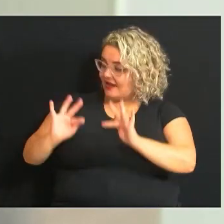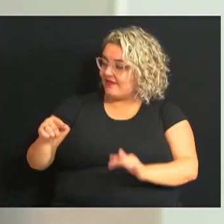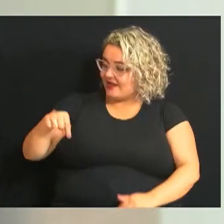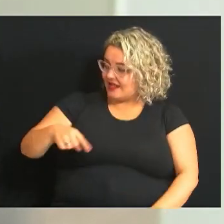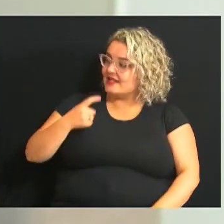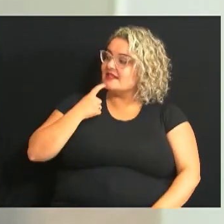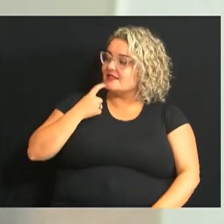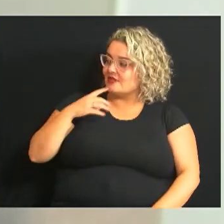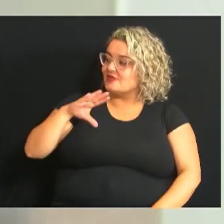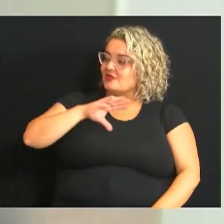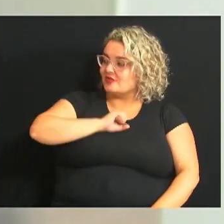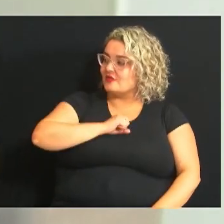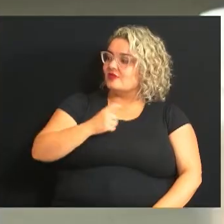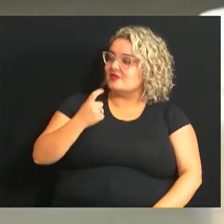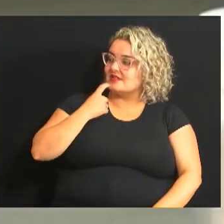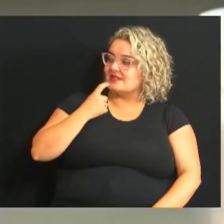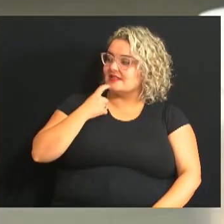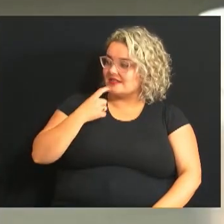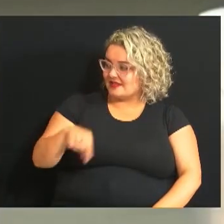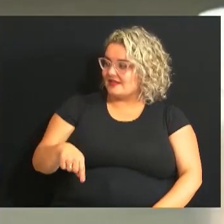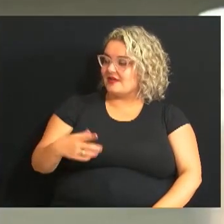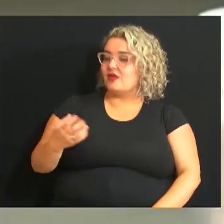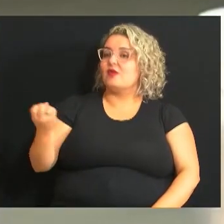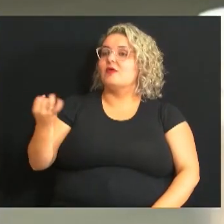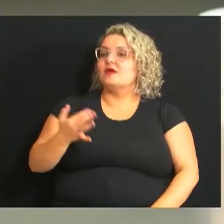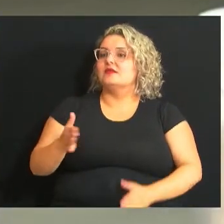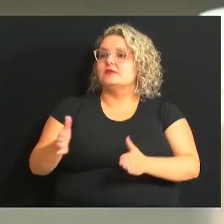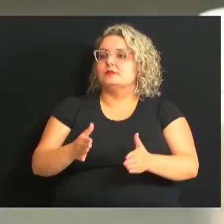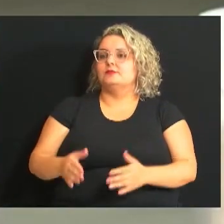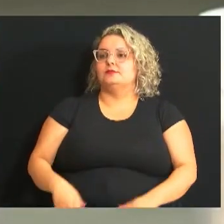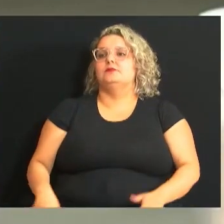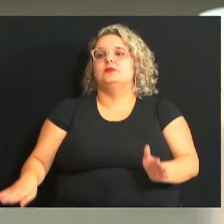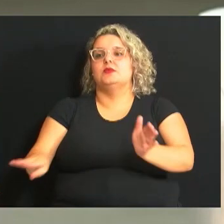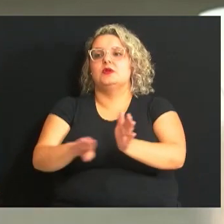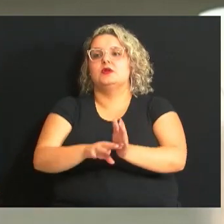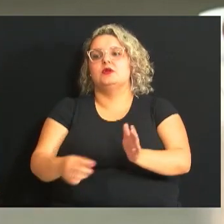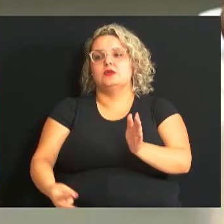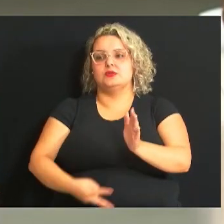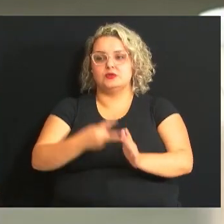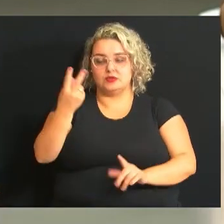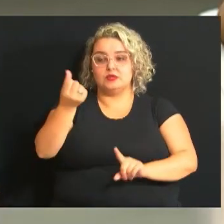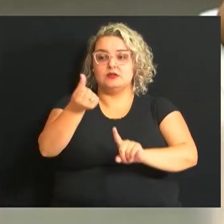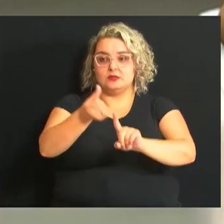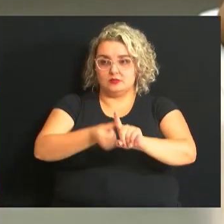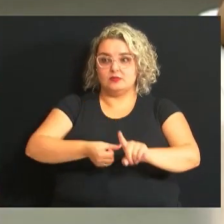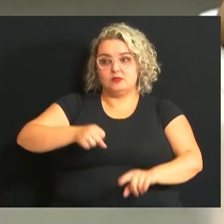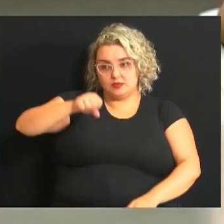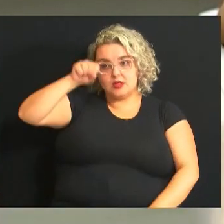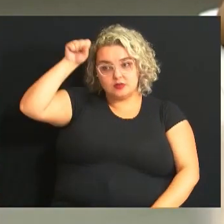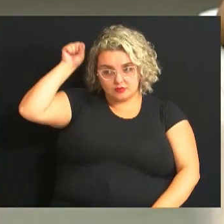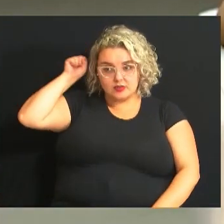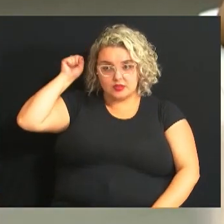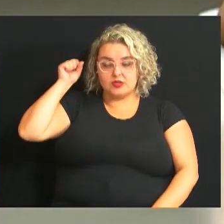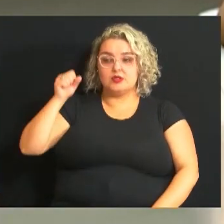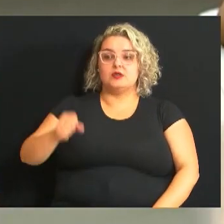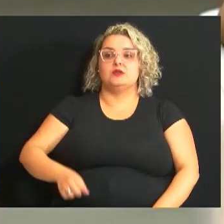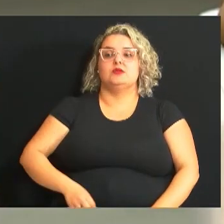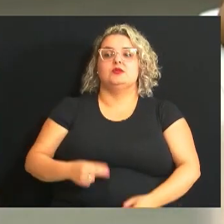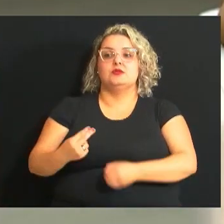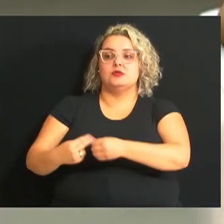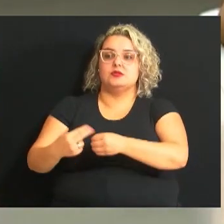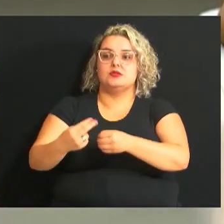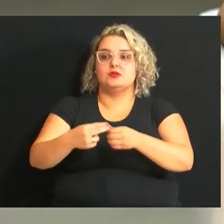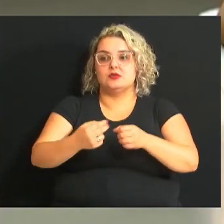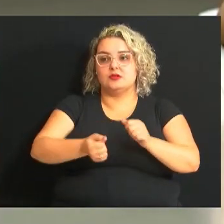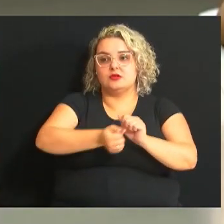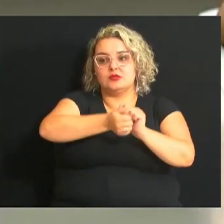cidade? Há quanto tempo você tá aqui? Eu cheguei agora no segundo semestre, pelo vestibular da Unicamp Indígena 2022, e eu estou desde